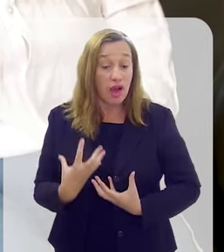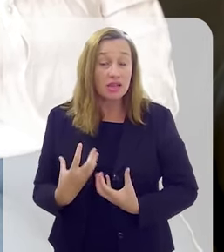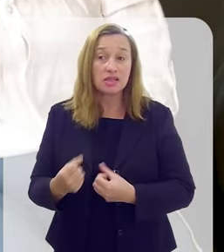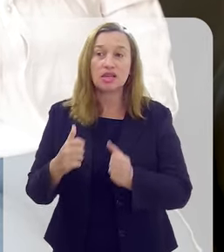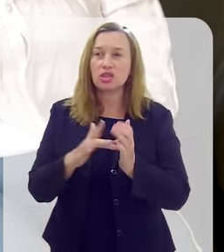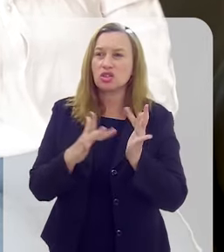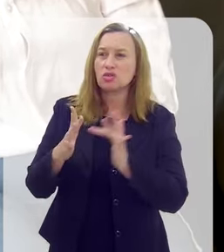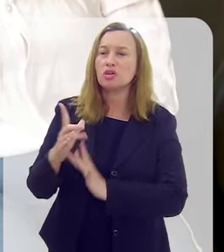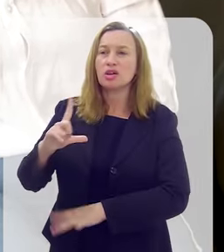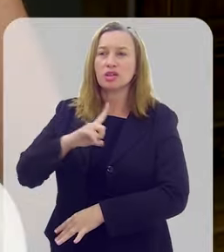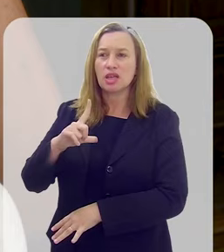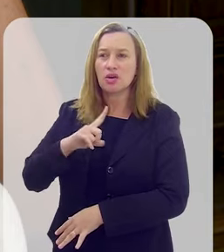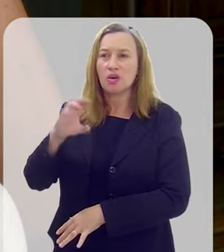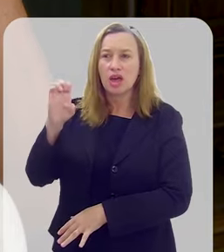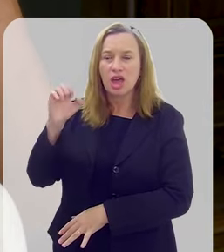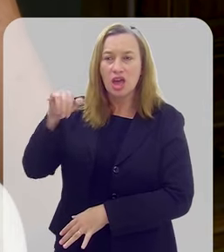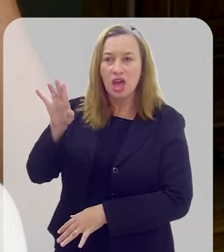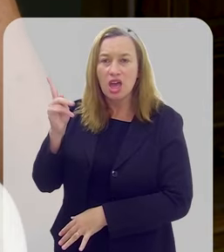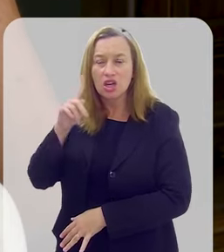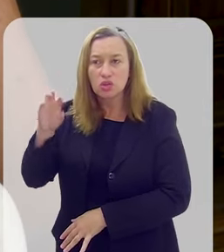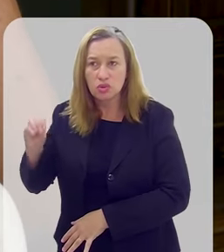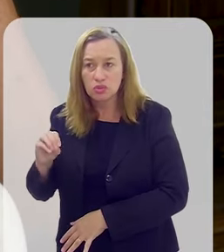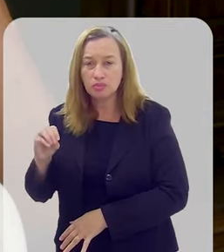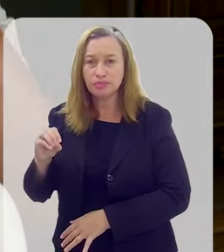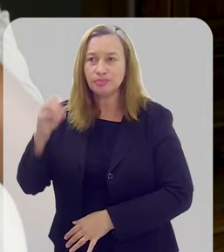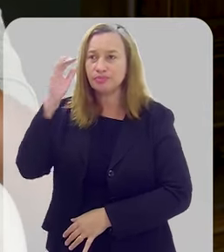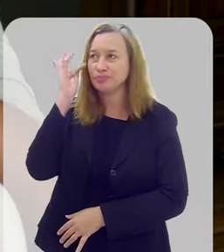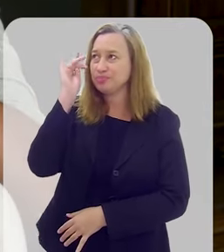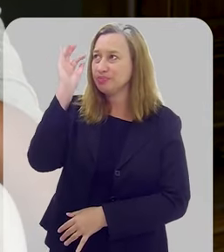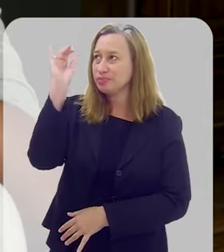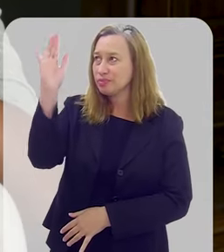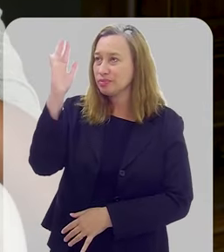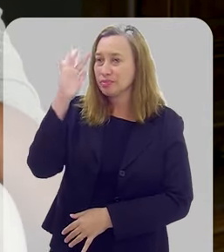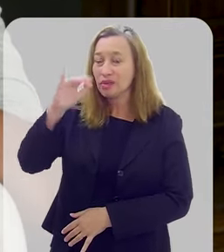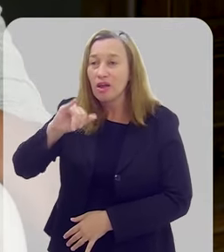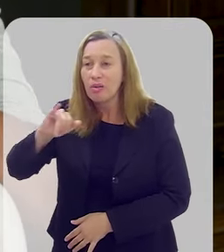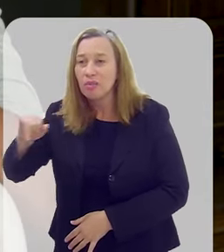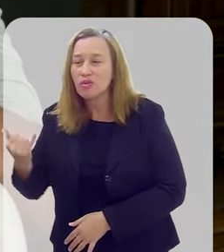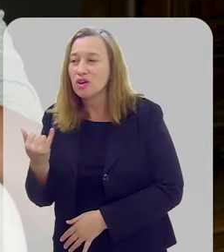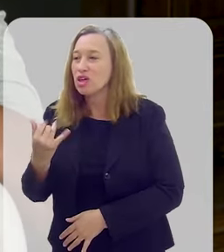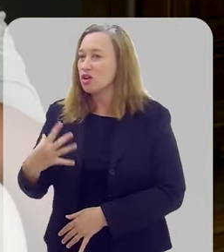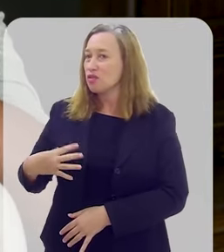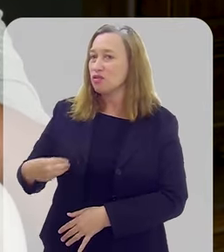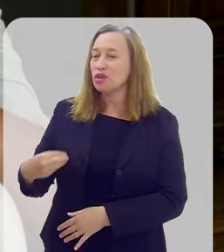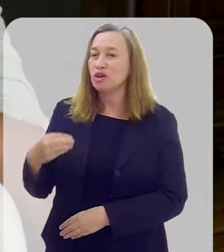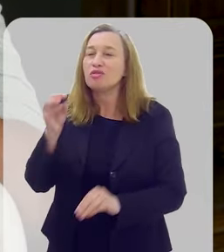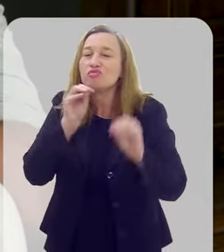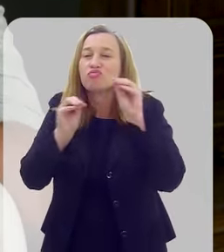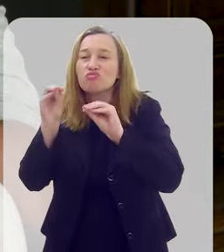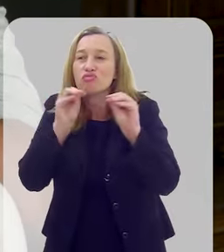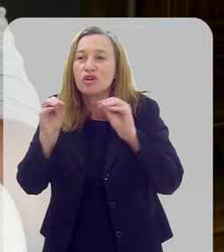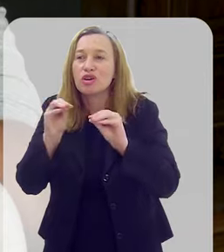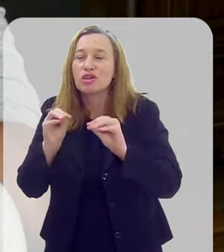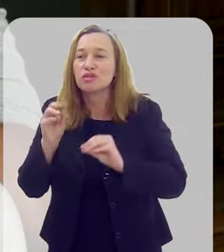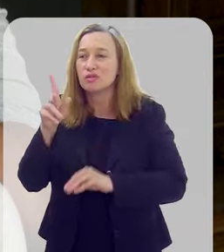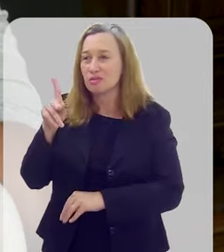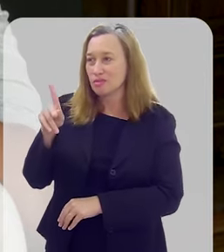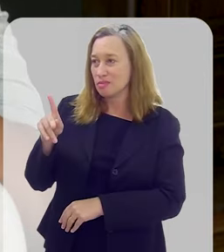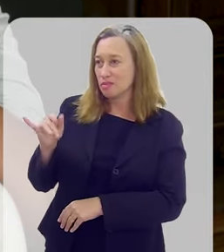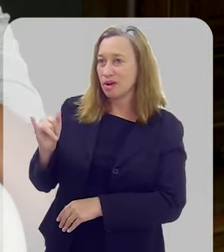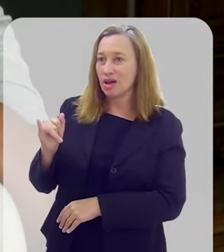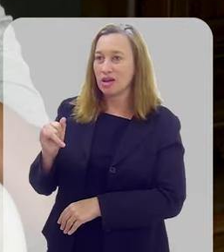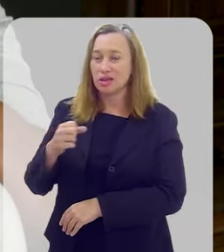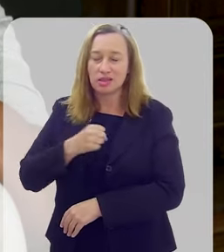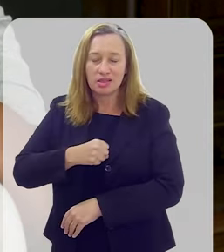alvo né eu tenho o enjo meu filho enjo que é um filósofo aproveito filho pai manda um beijo muito